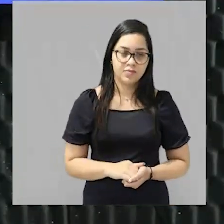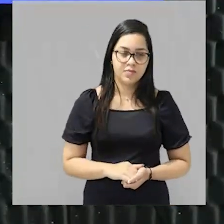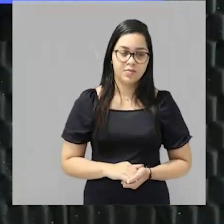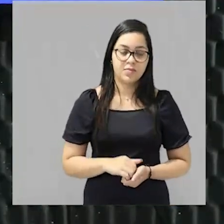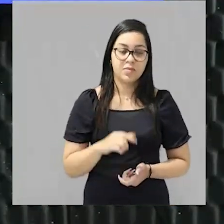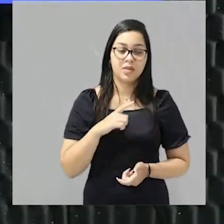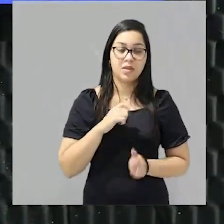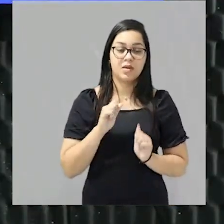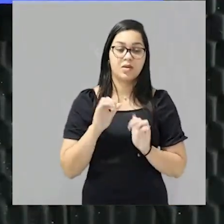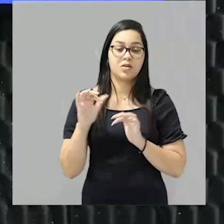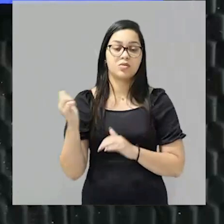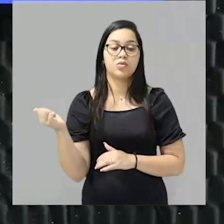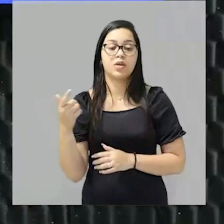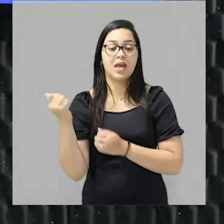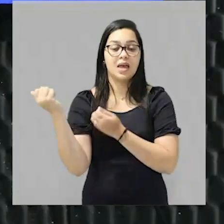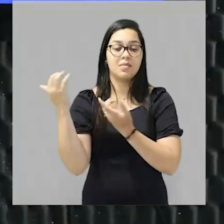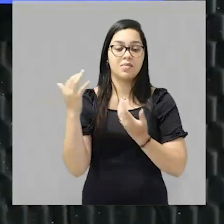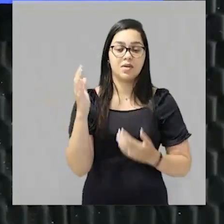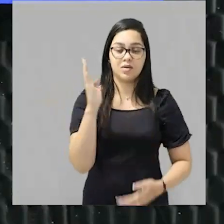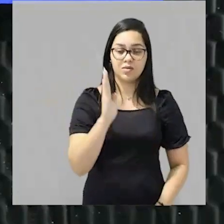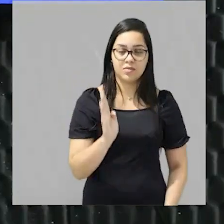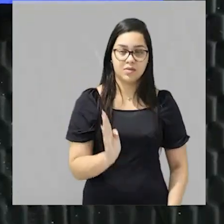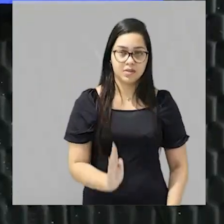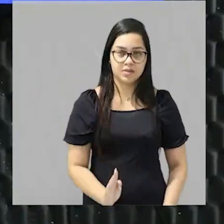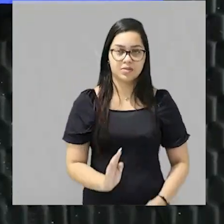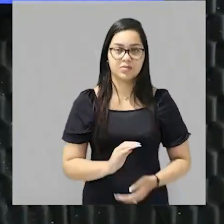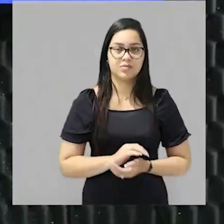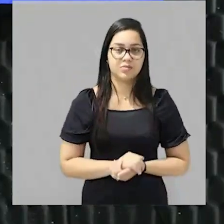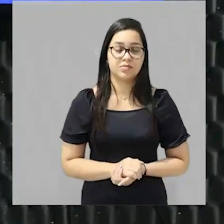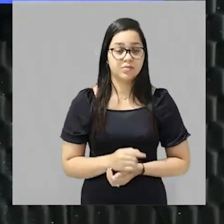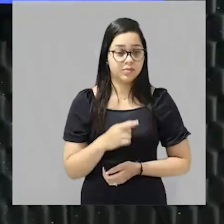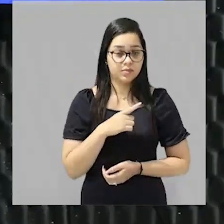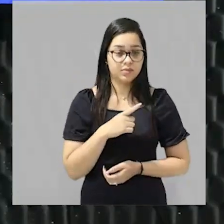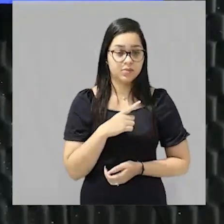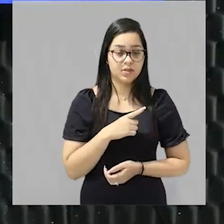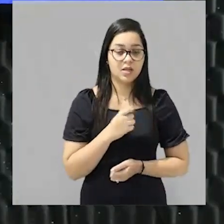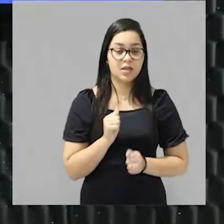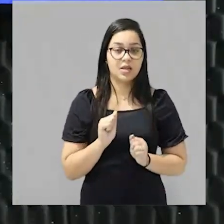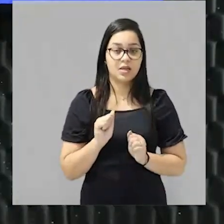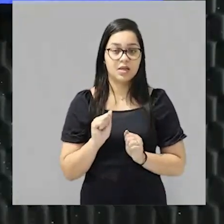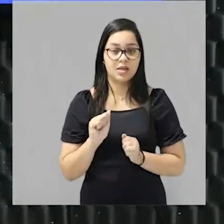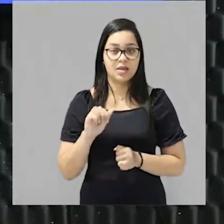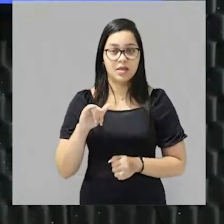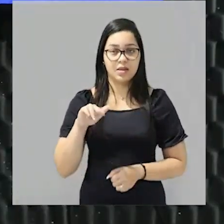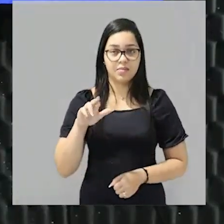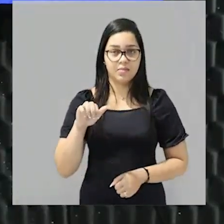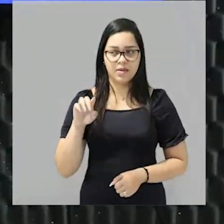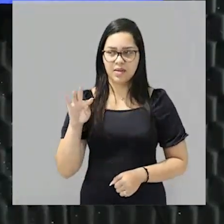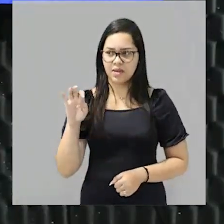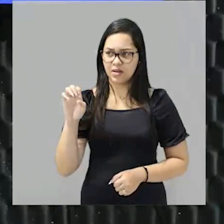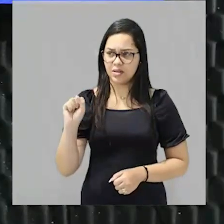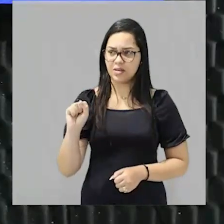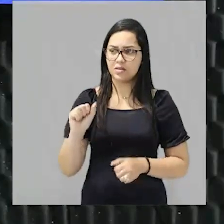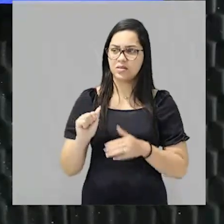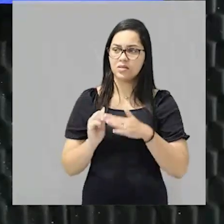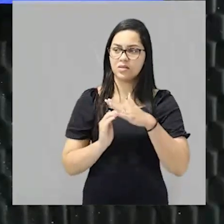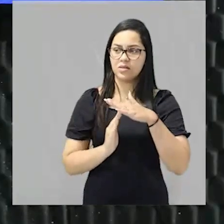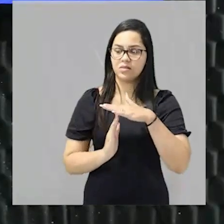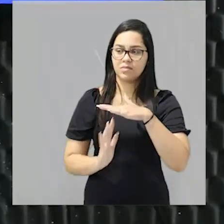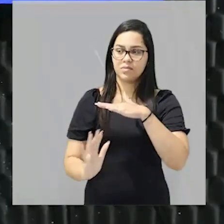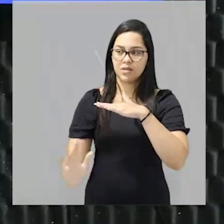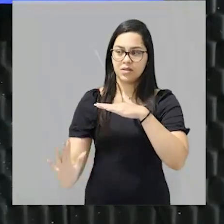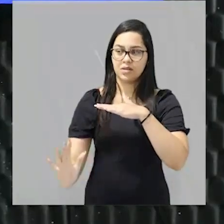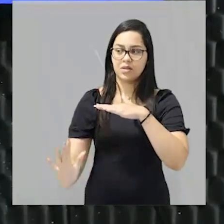menos imigrantes do que emigrantes no Brasil. Então, eu tenho imigrante, quem sai, ou quem chega?